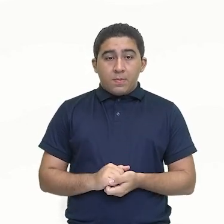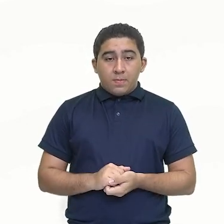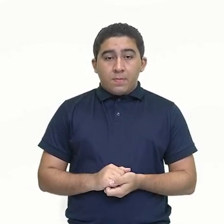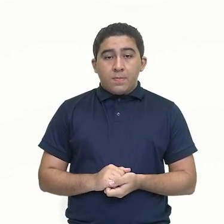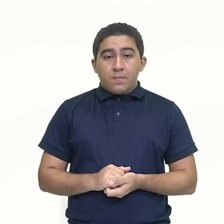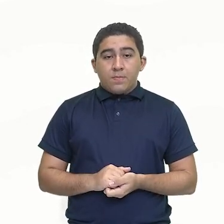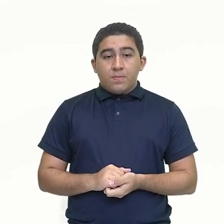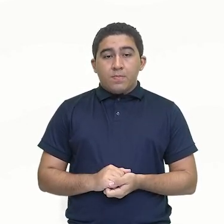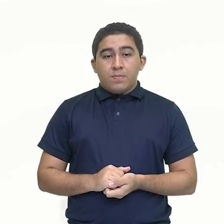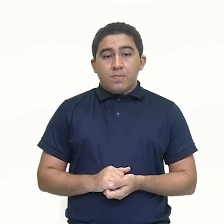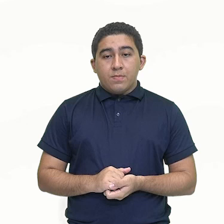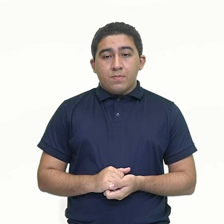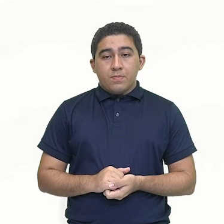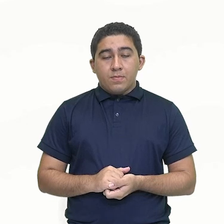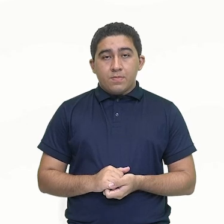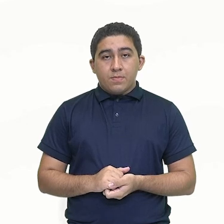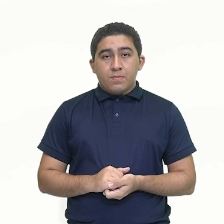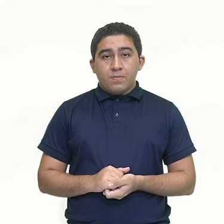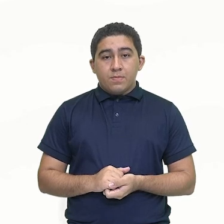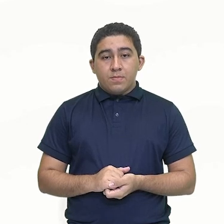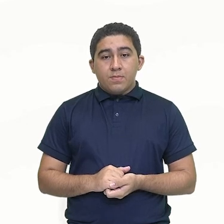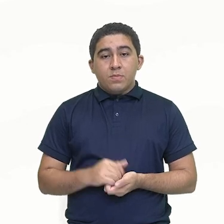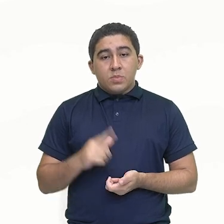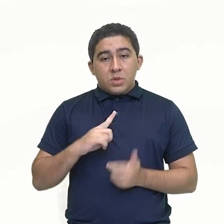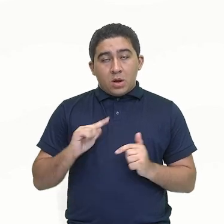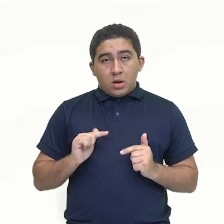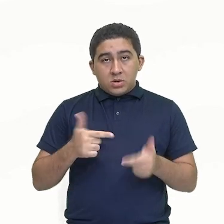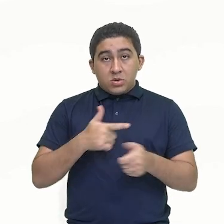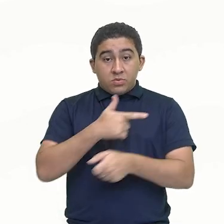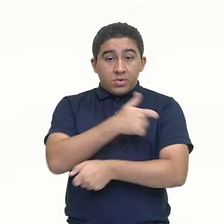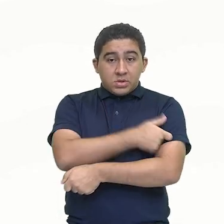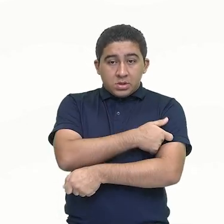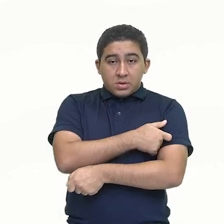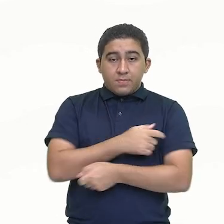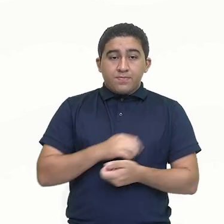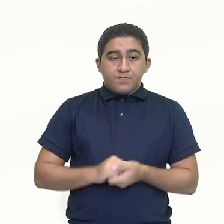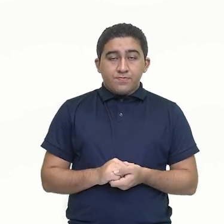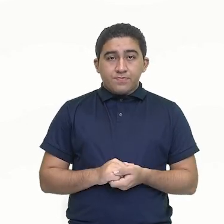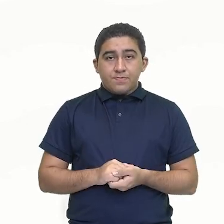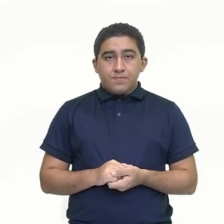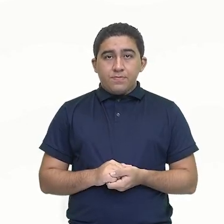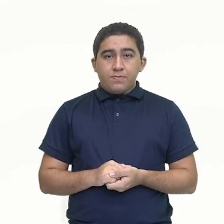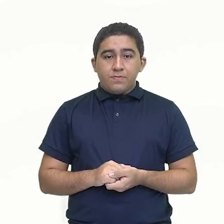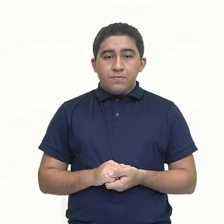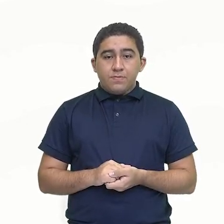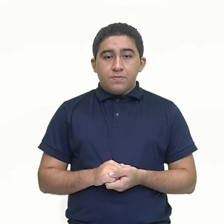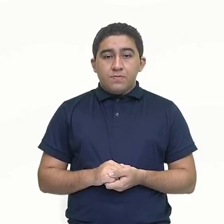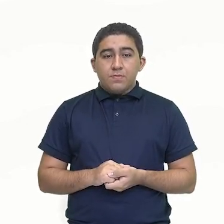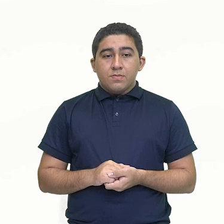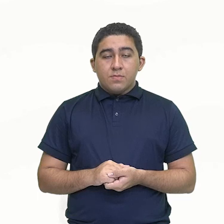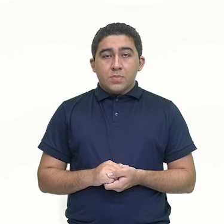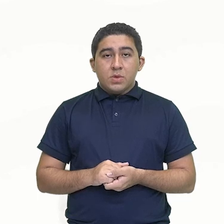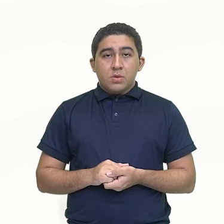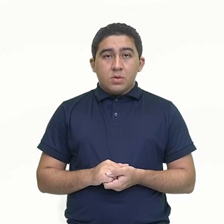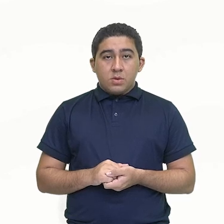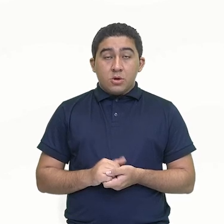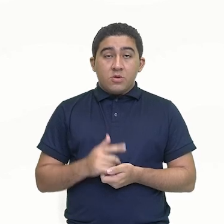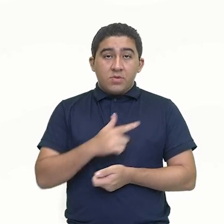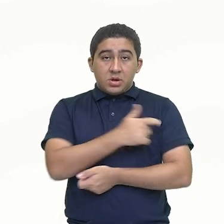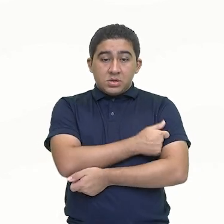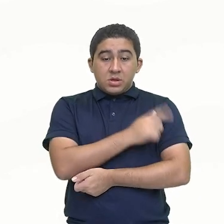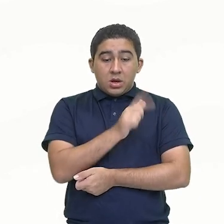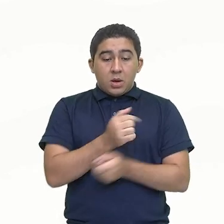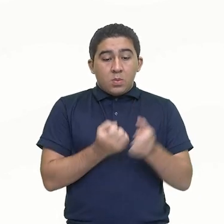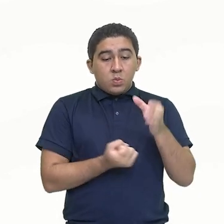tem ação de vacinas. Por incrível que pareça, essas vacinas, elas são produzidas para micro-organismos que